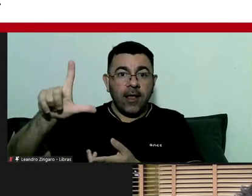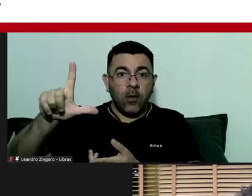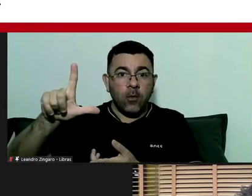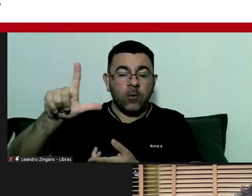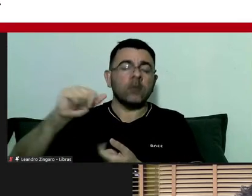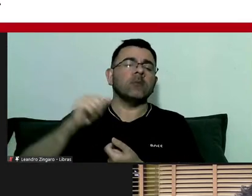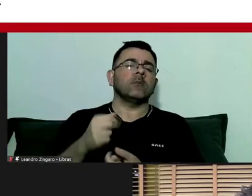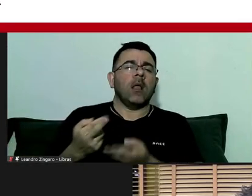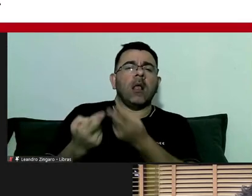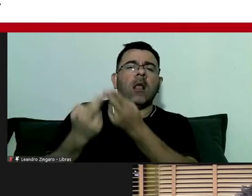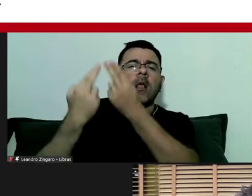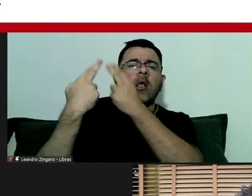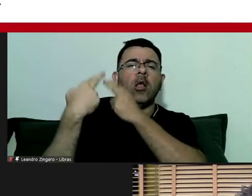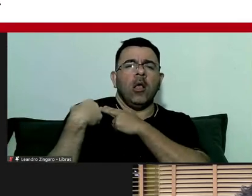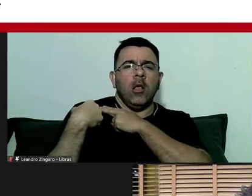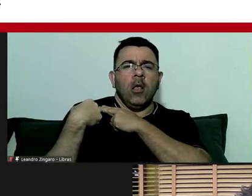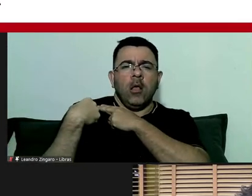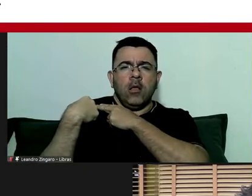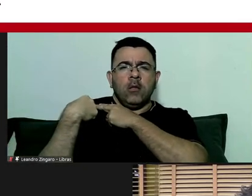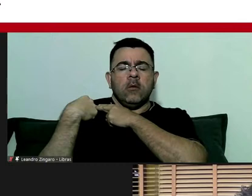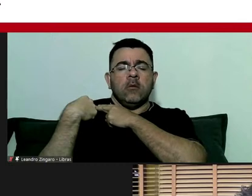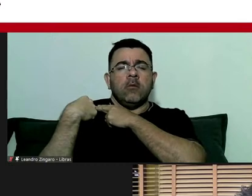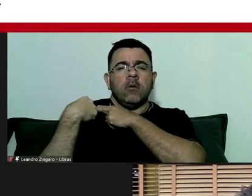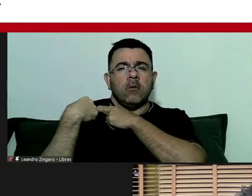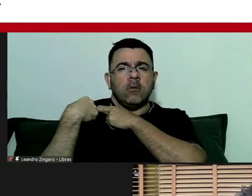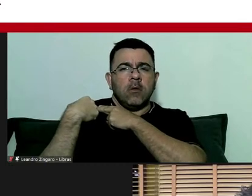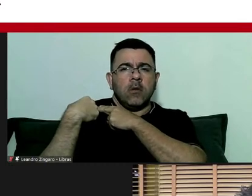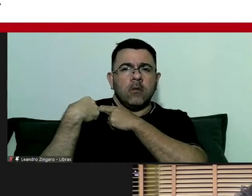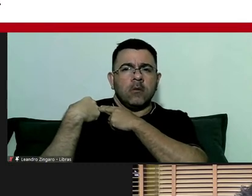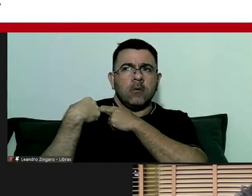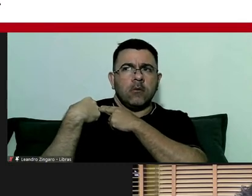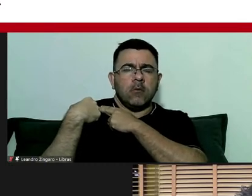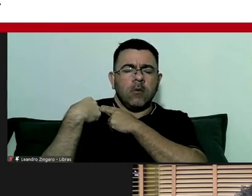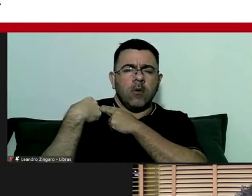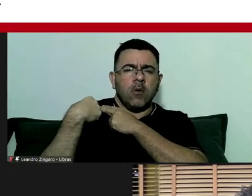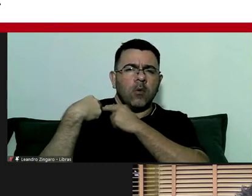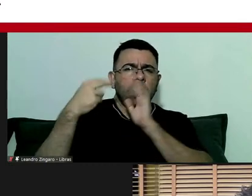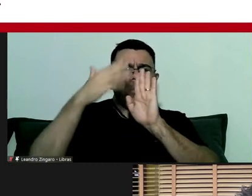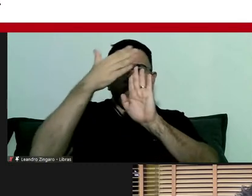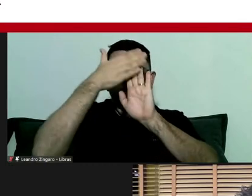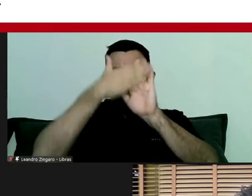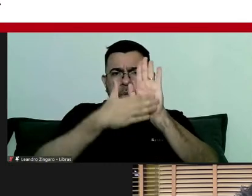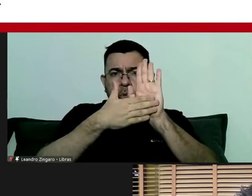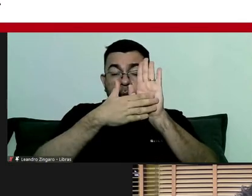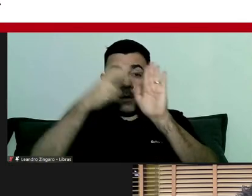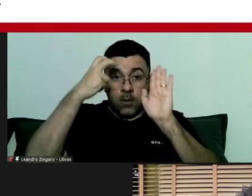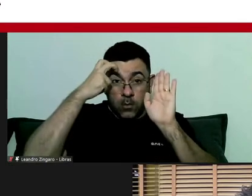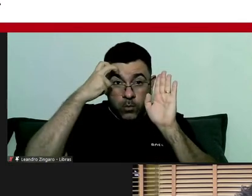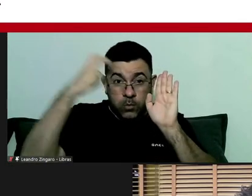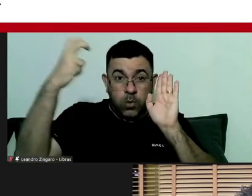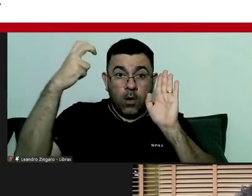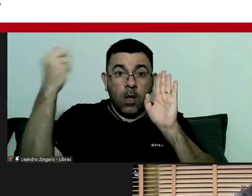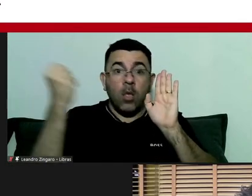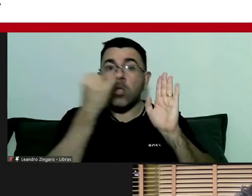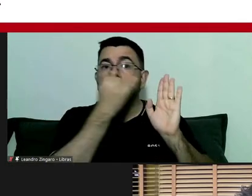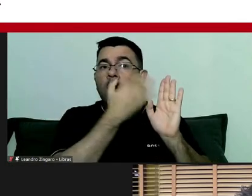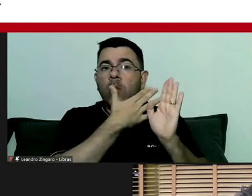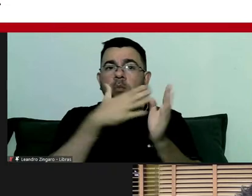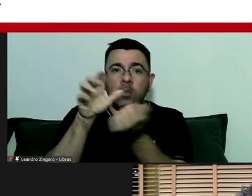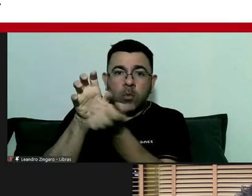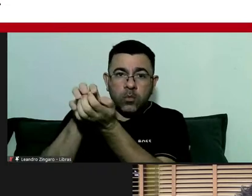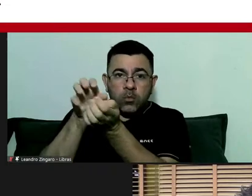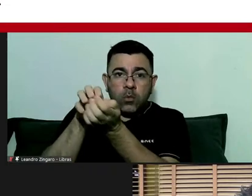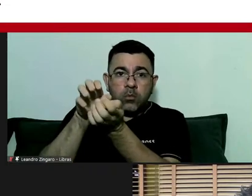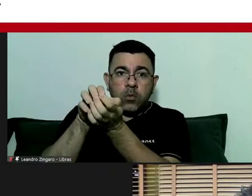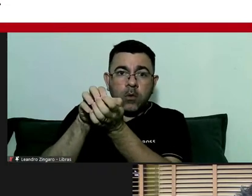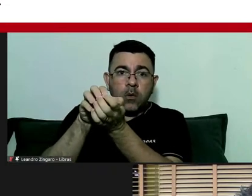carregado especificamente de um dos programas criativos e inventivos modernos da cidade do recife que é o